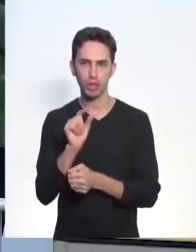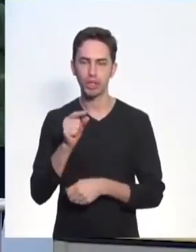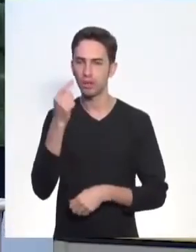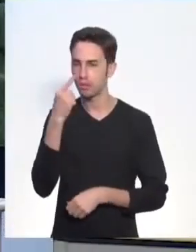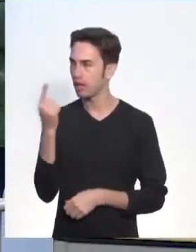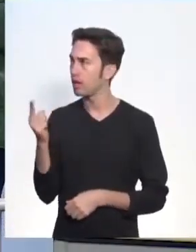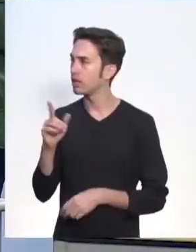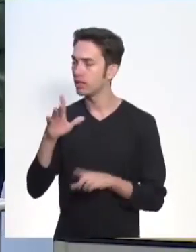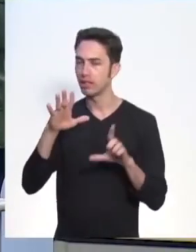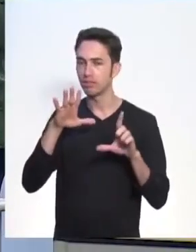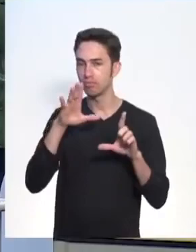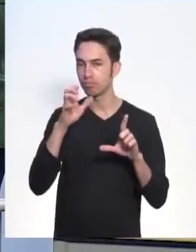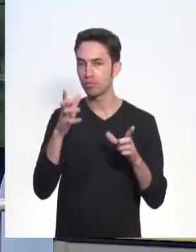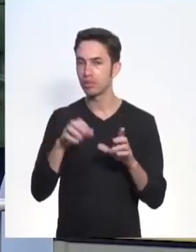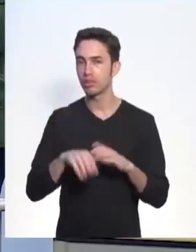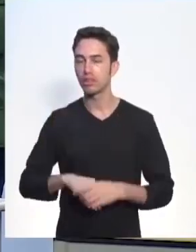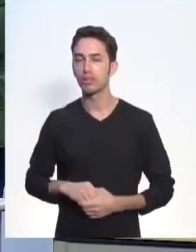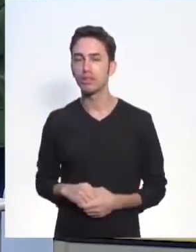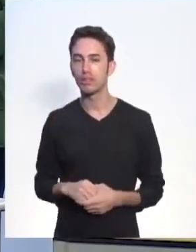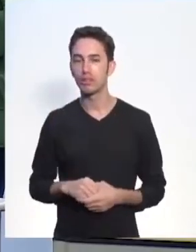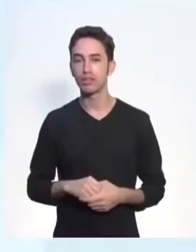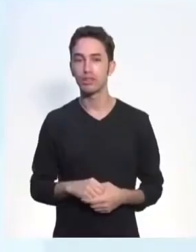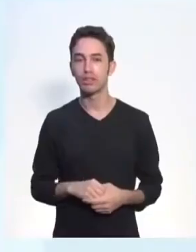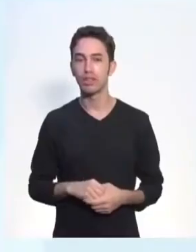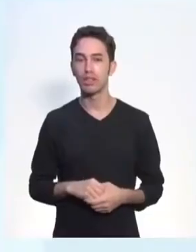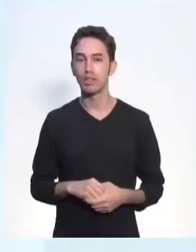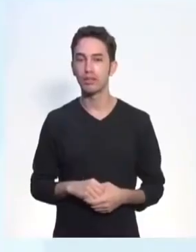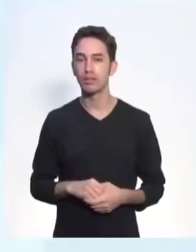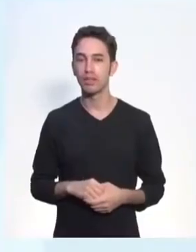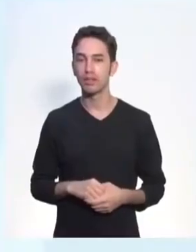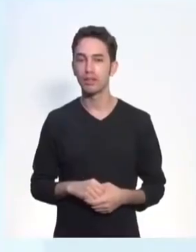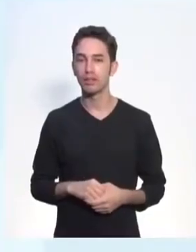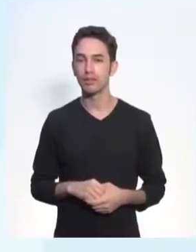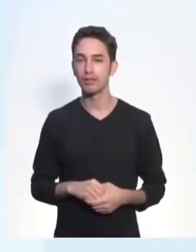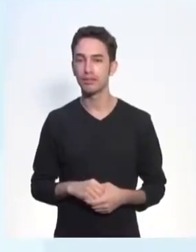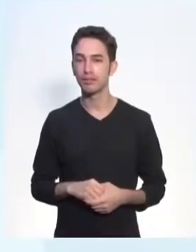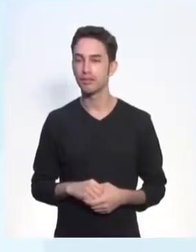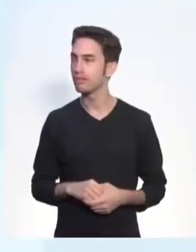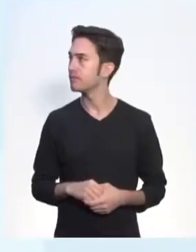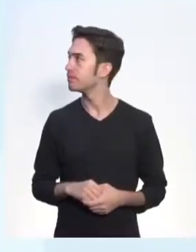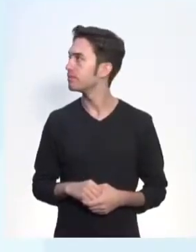pegarem essa. E a gente precisa ir para a próxima.